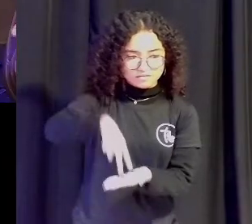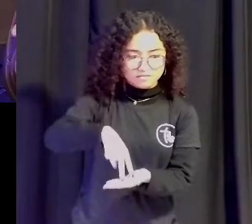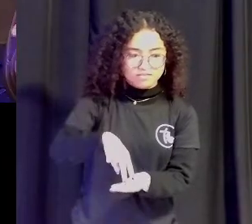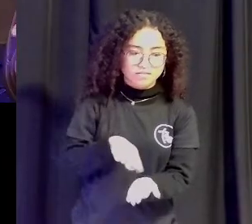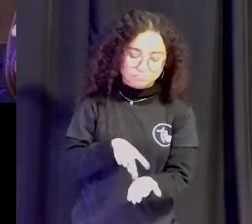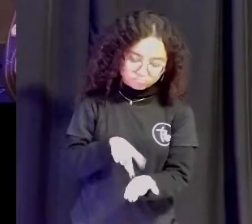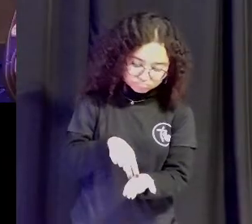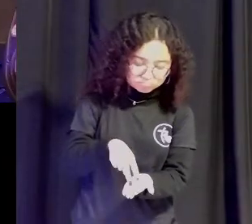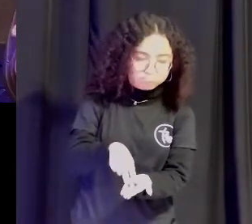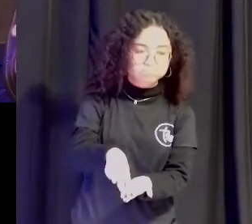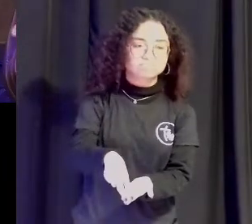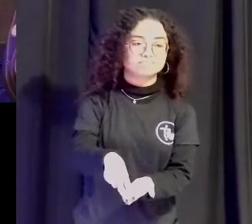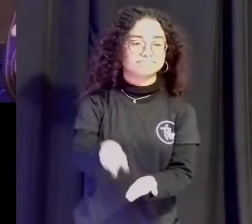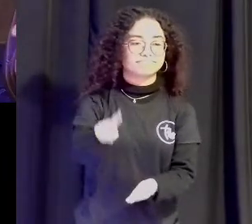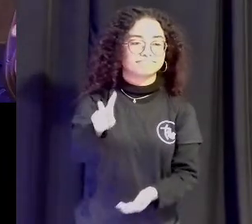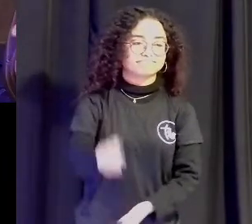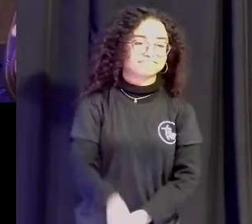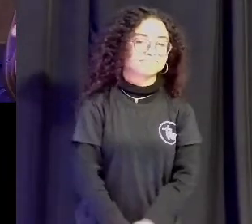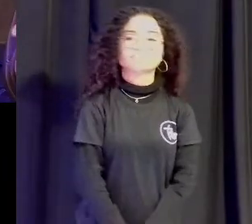anda.